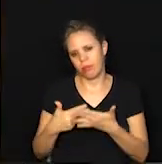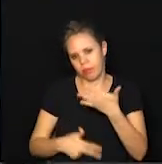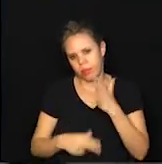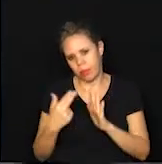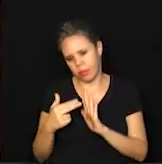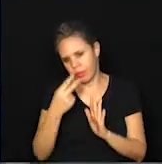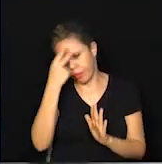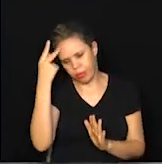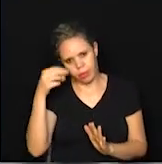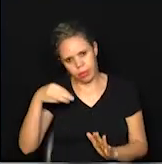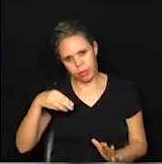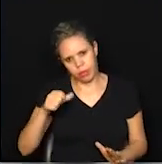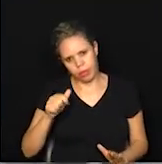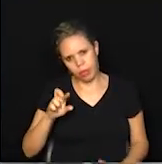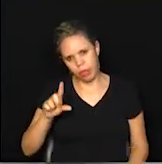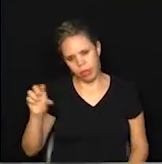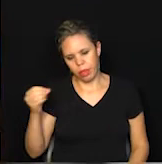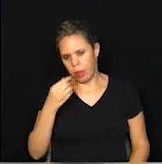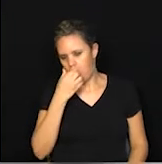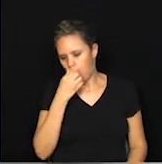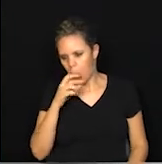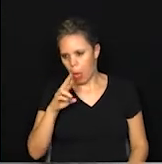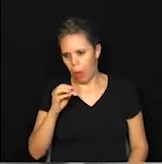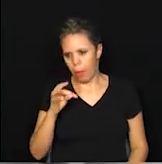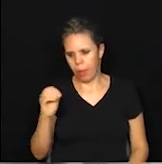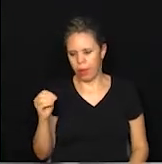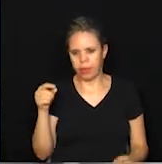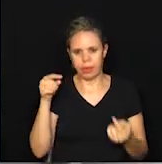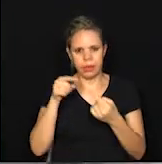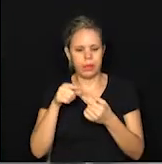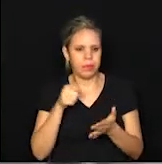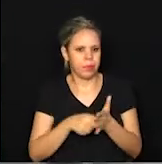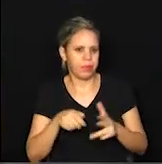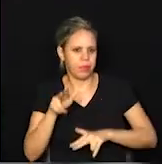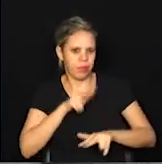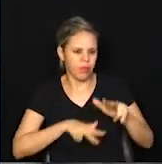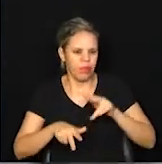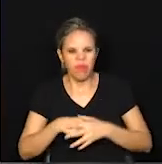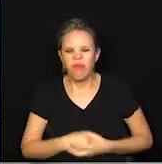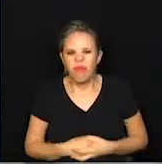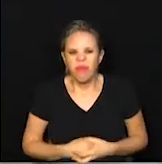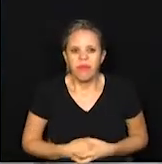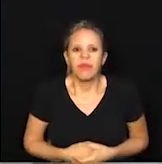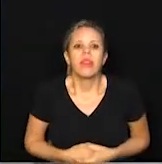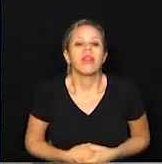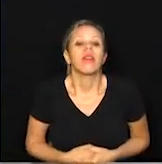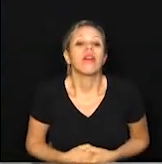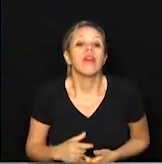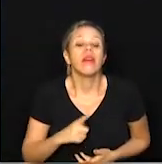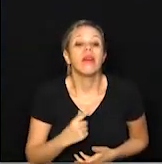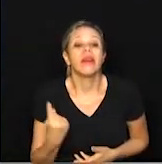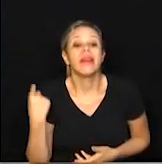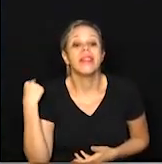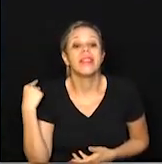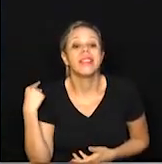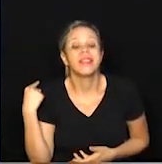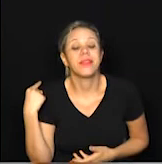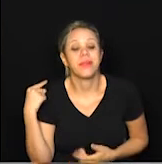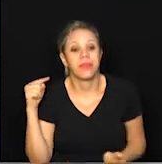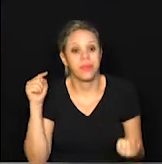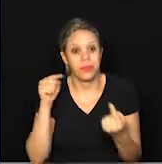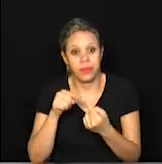Marcelo Giudice, seu Roberto, um pessoal mais ligado às lutas. E nós tínhamos essa